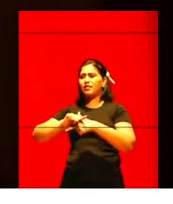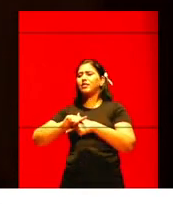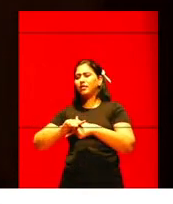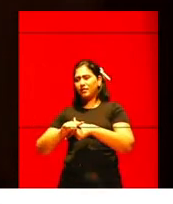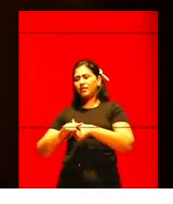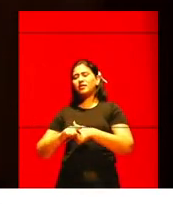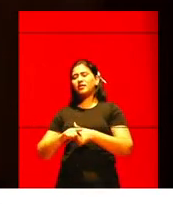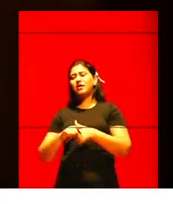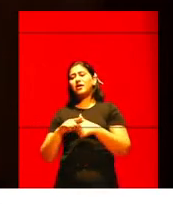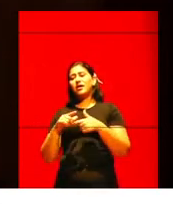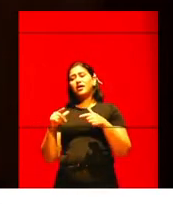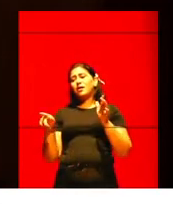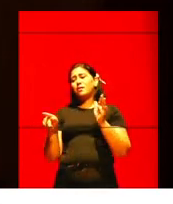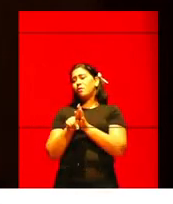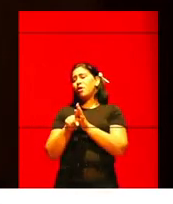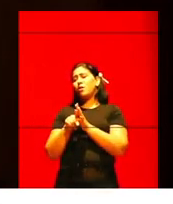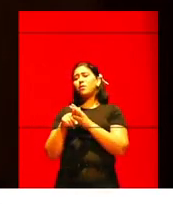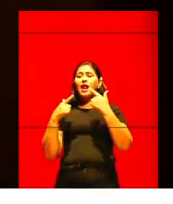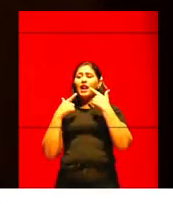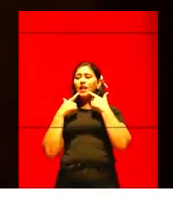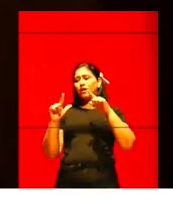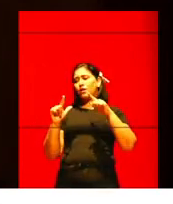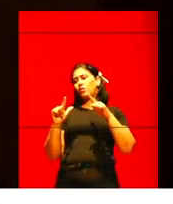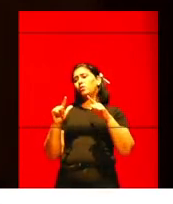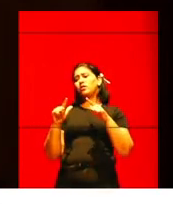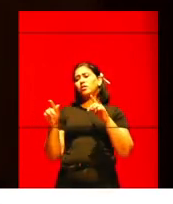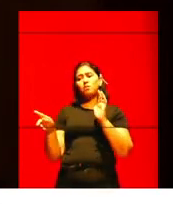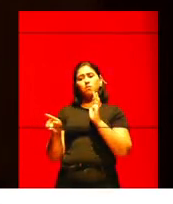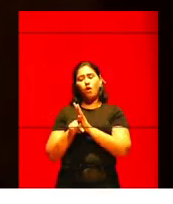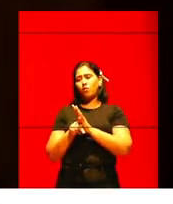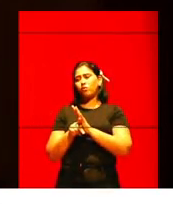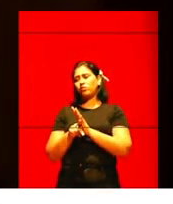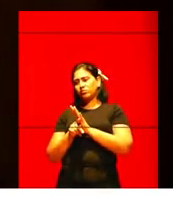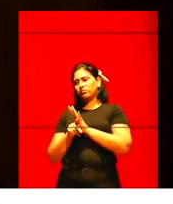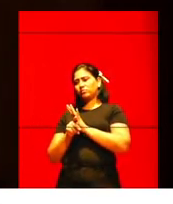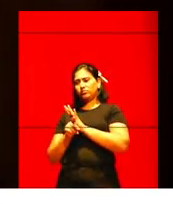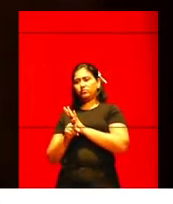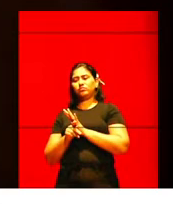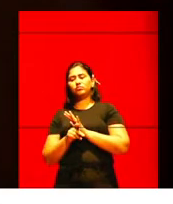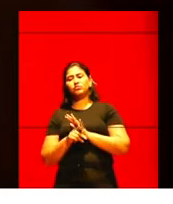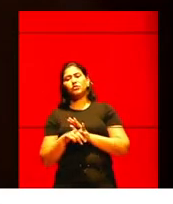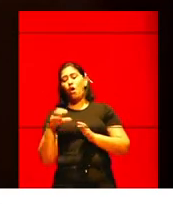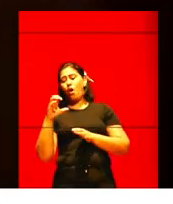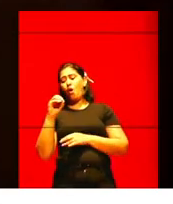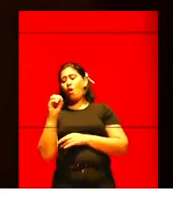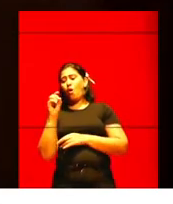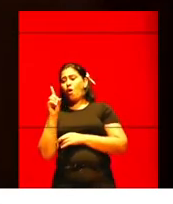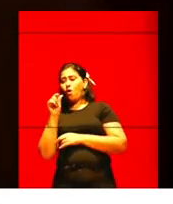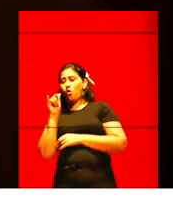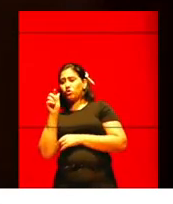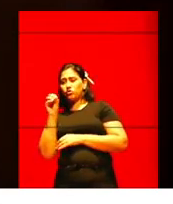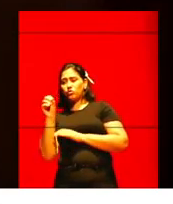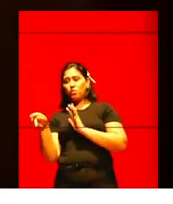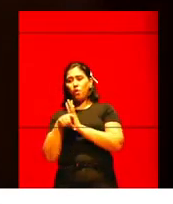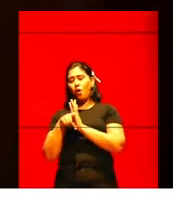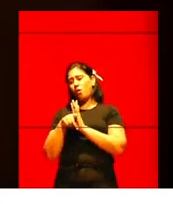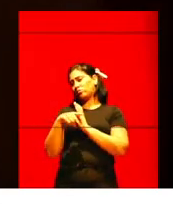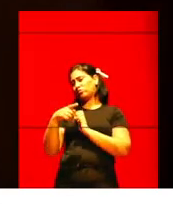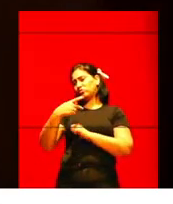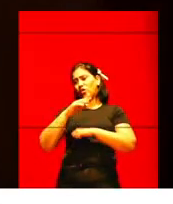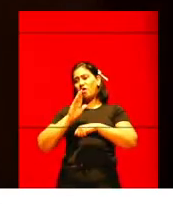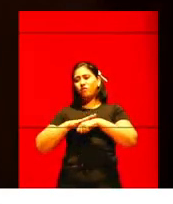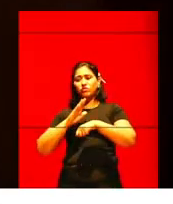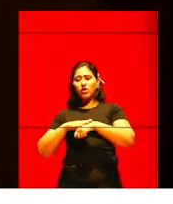a linguagem que fala da própria linguagem. O código que fala do próprio código e as suas funções.